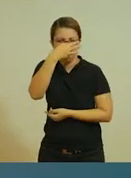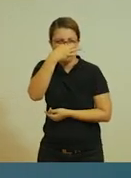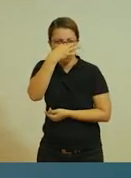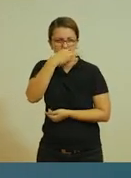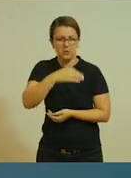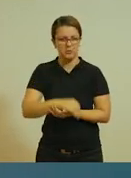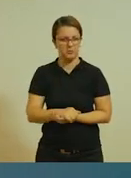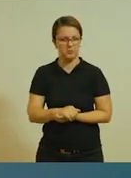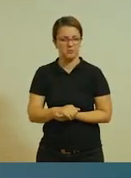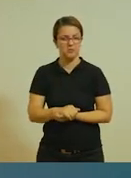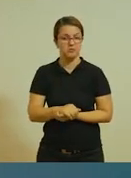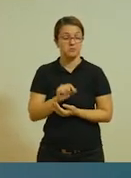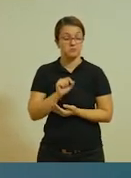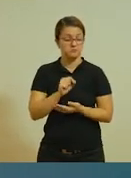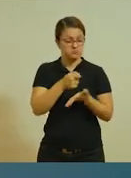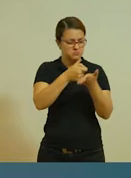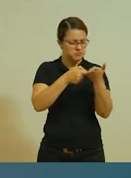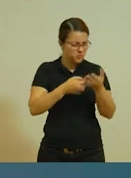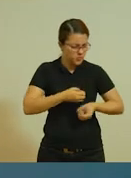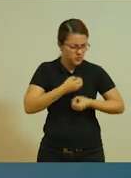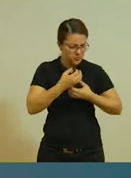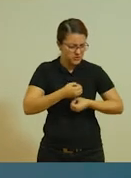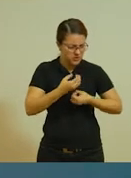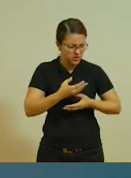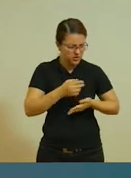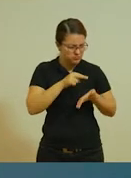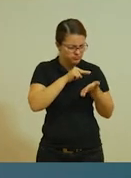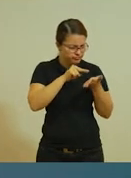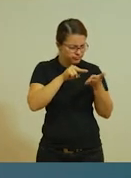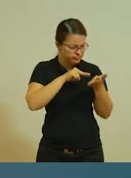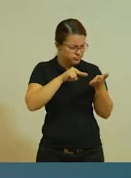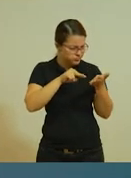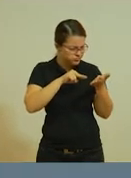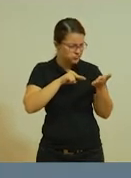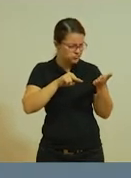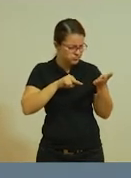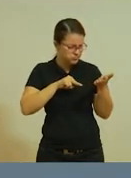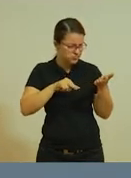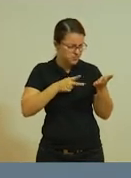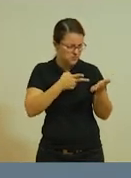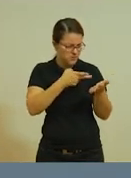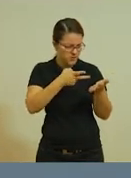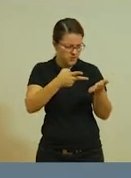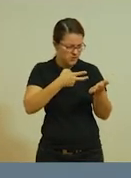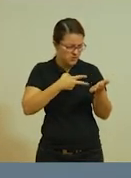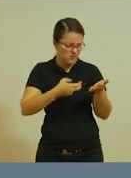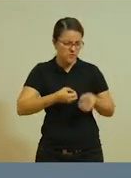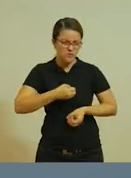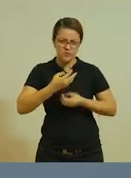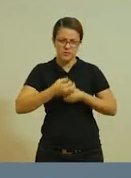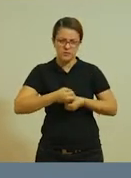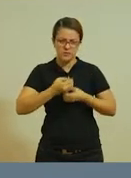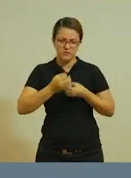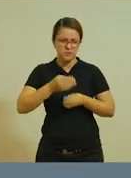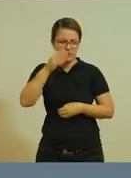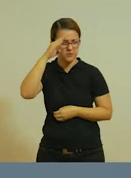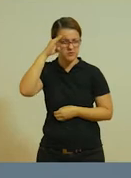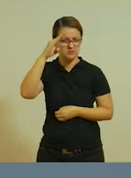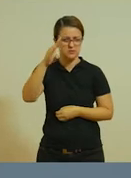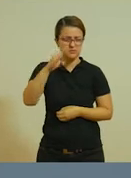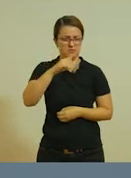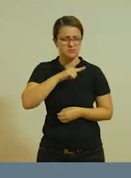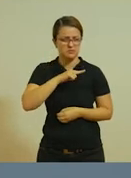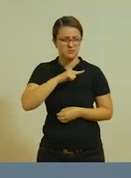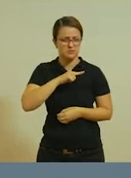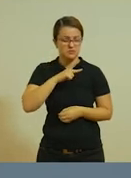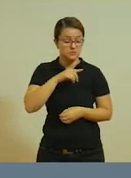procure compreender qual que é a informação que o texto está passando para você. Identifique as informações principais do